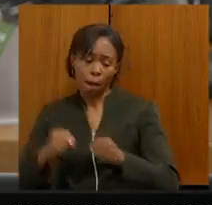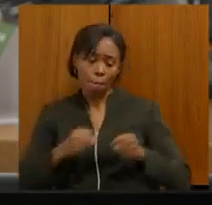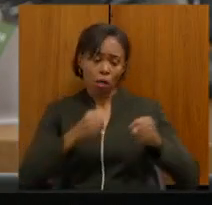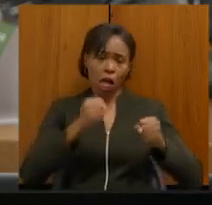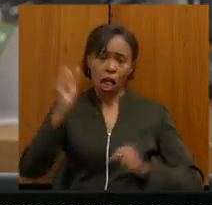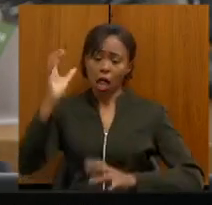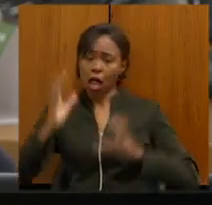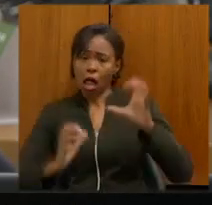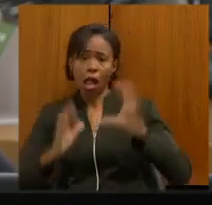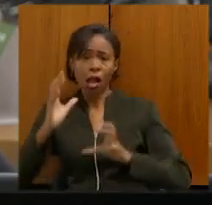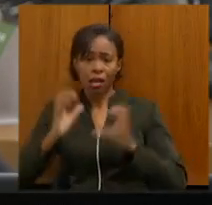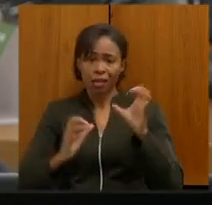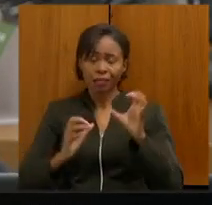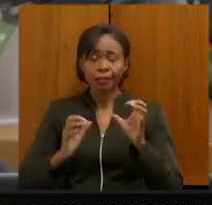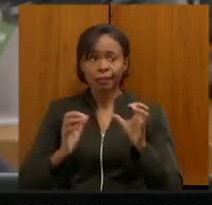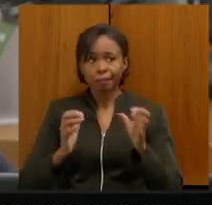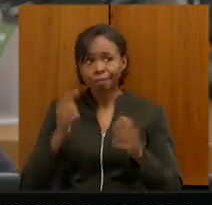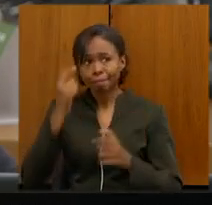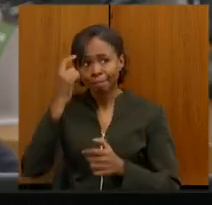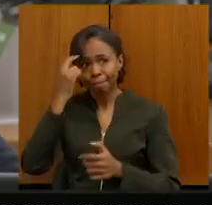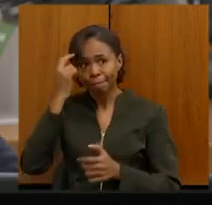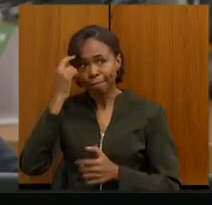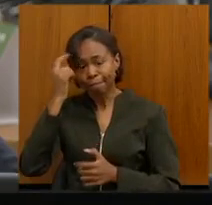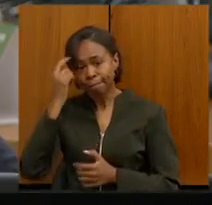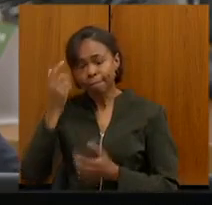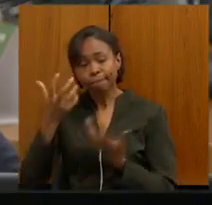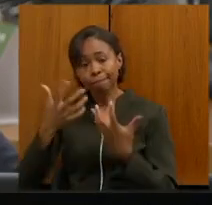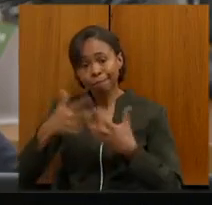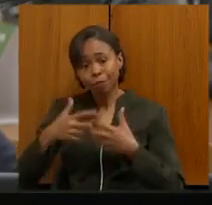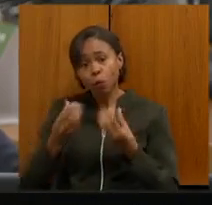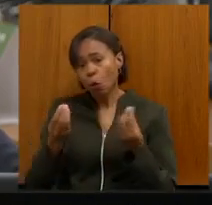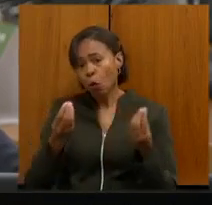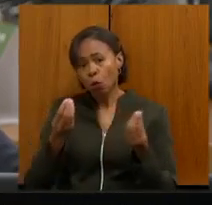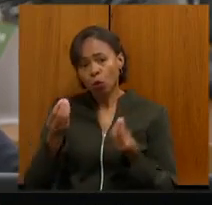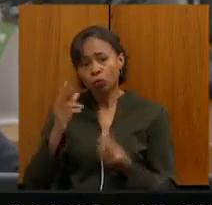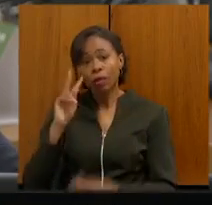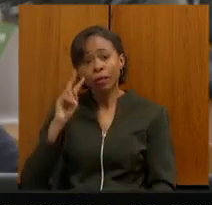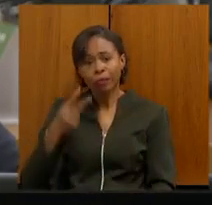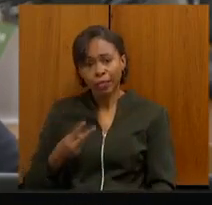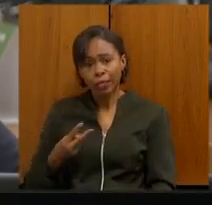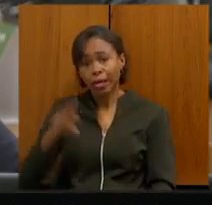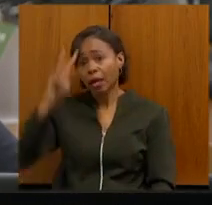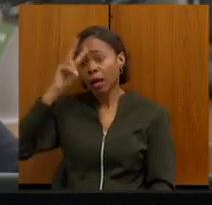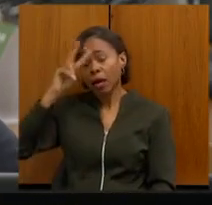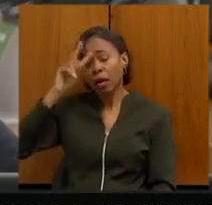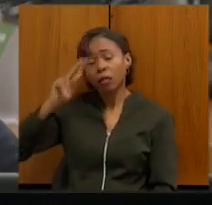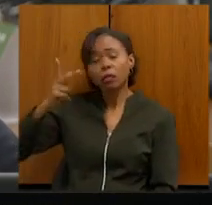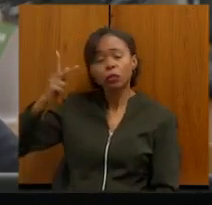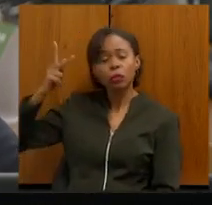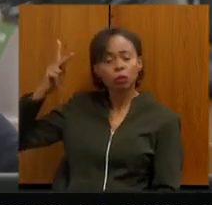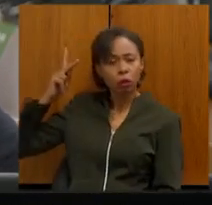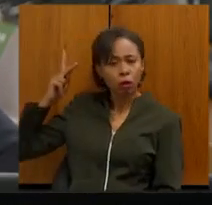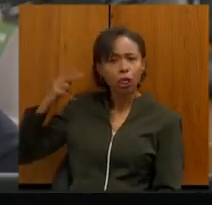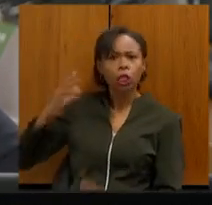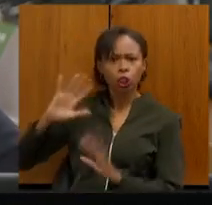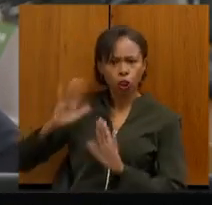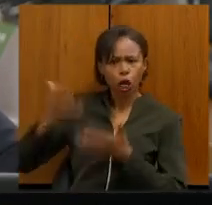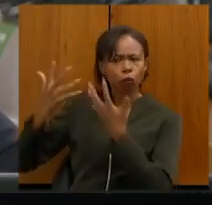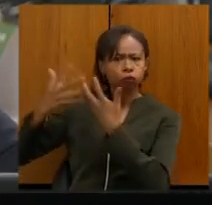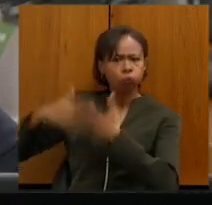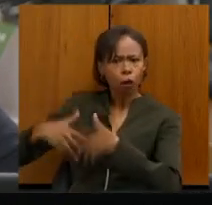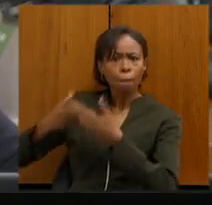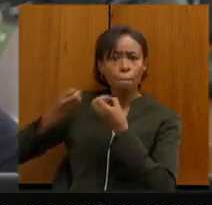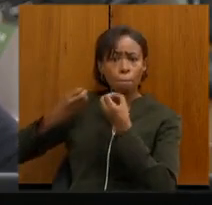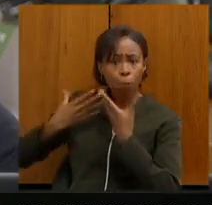a gente precisa também pensar em Como reconhecer o histórico do que funcionou e foi bom e precisa